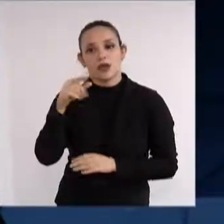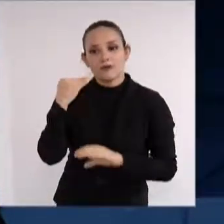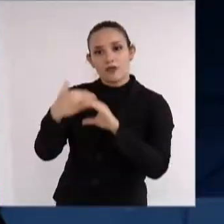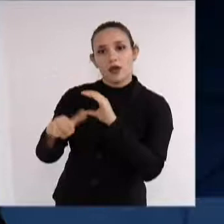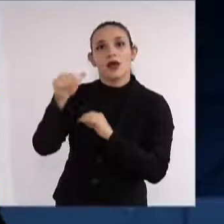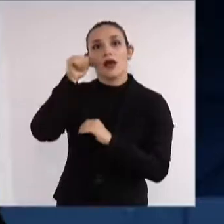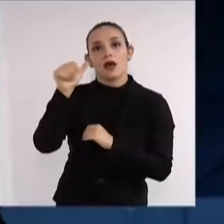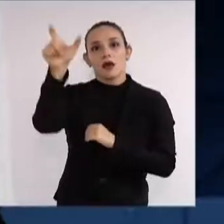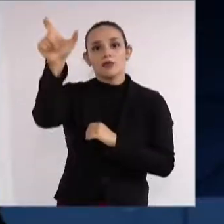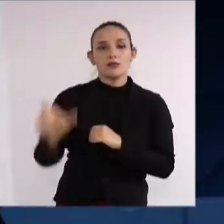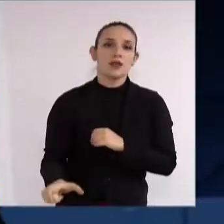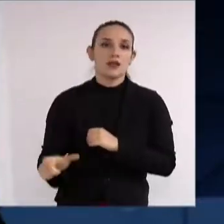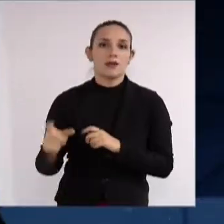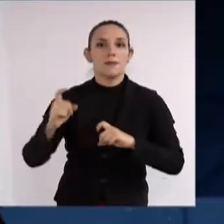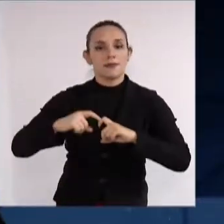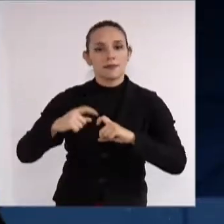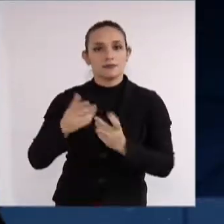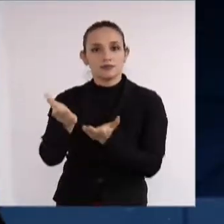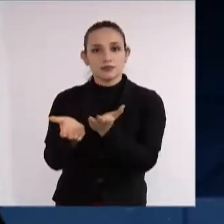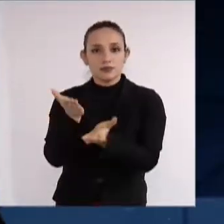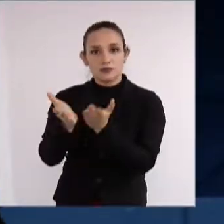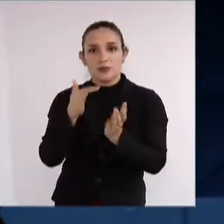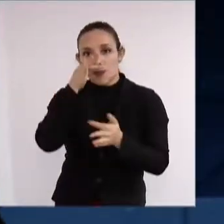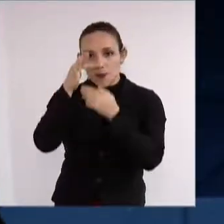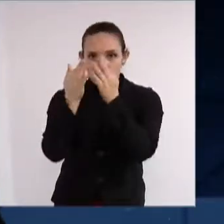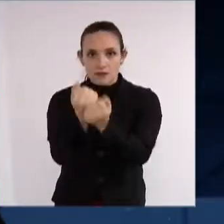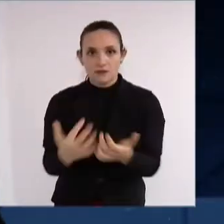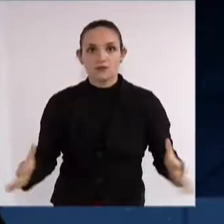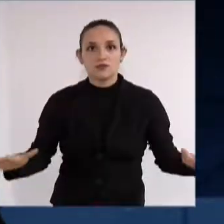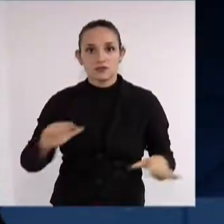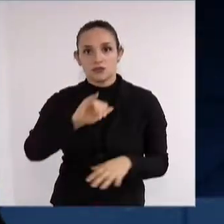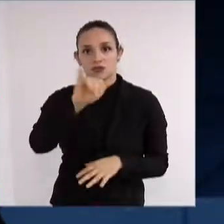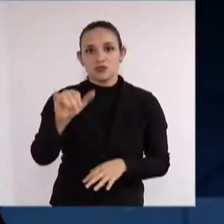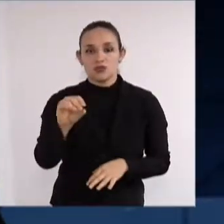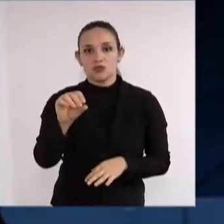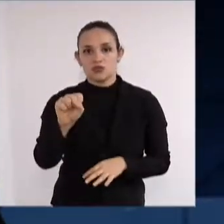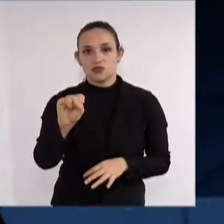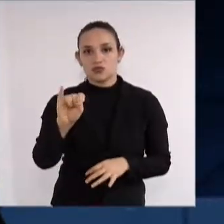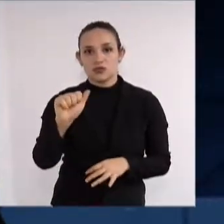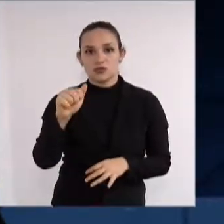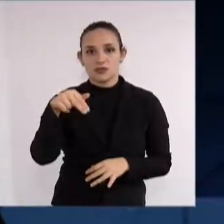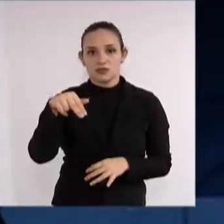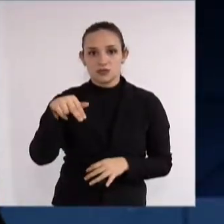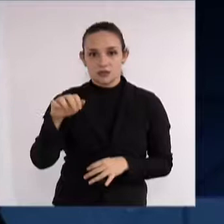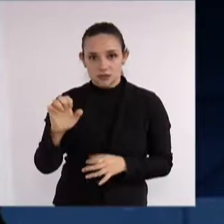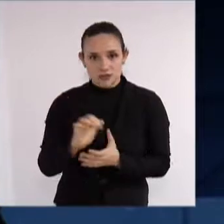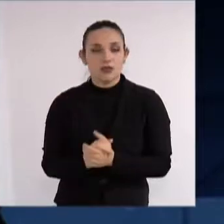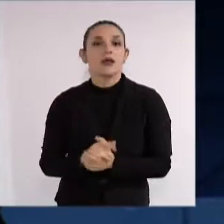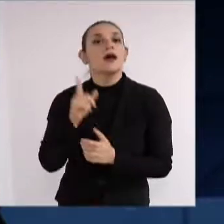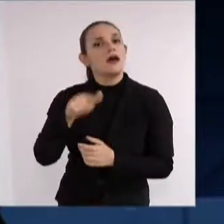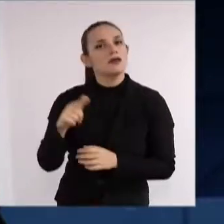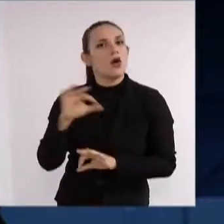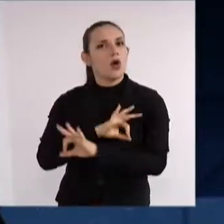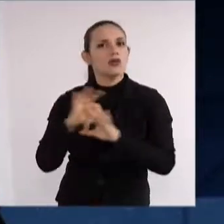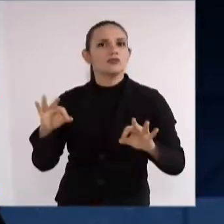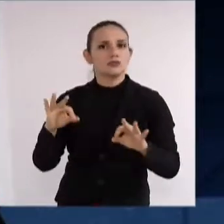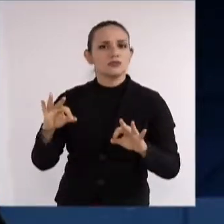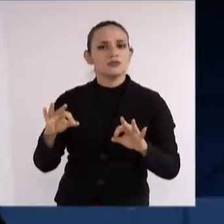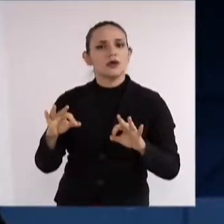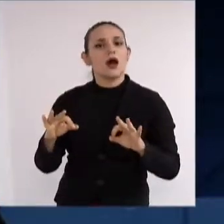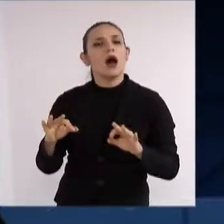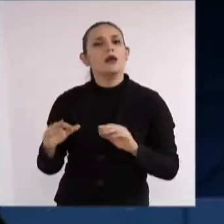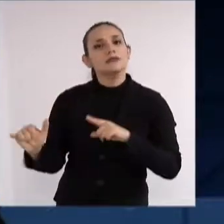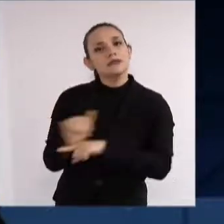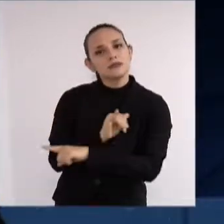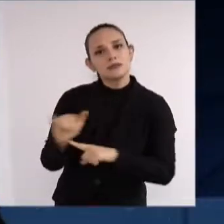endereçado à terapeuta floral Gesiane Cristina Roque, pelo incentivo às práticas integrativas e complementares